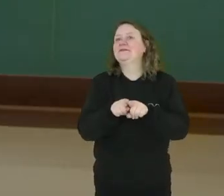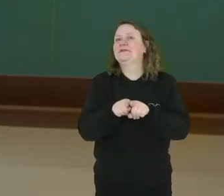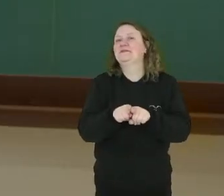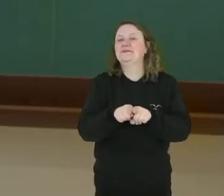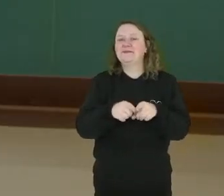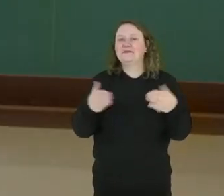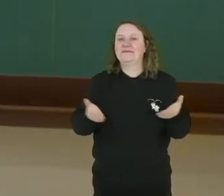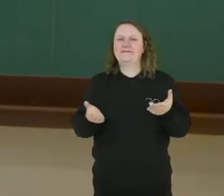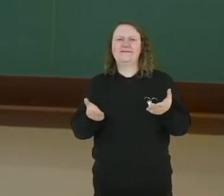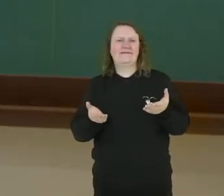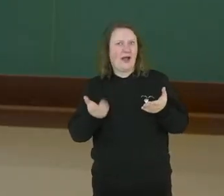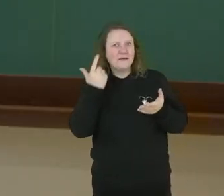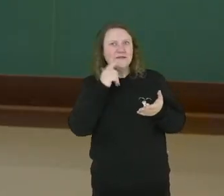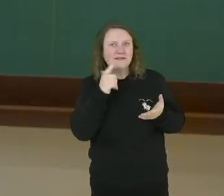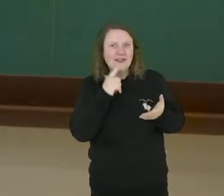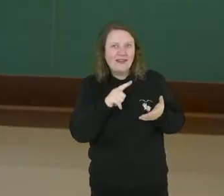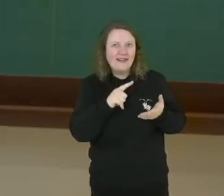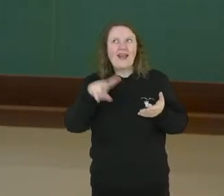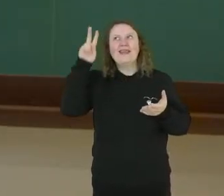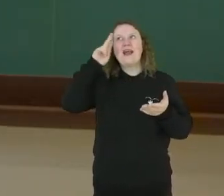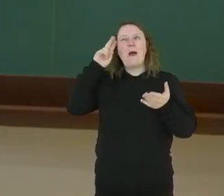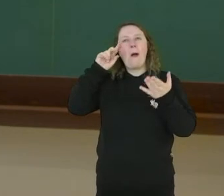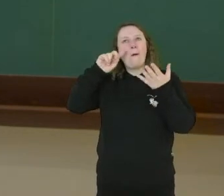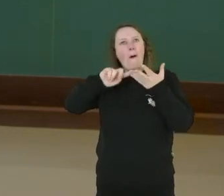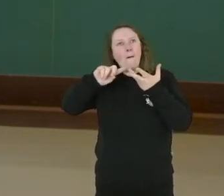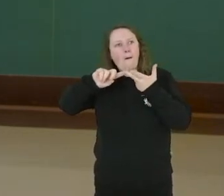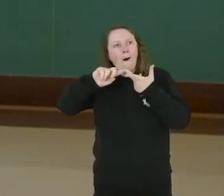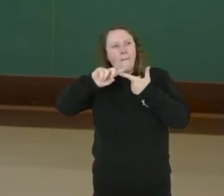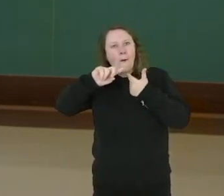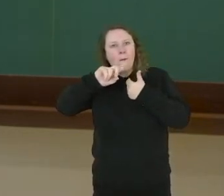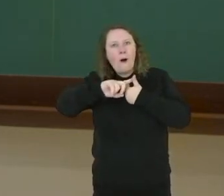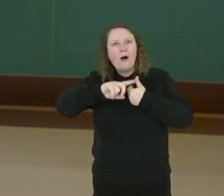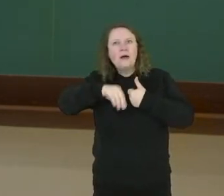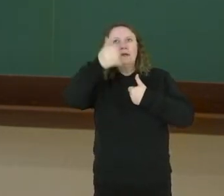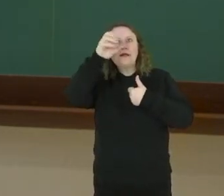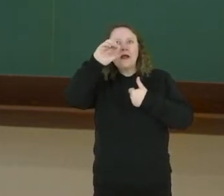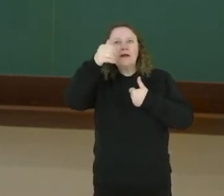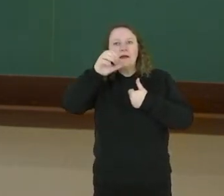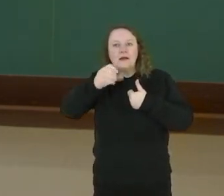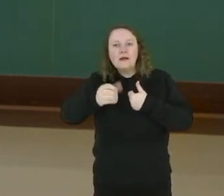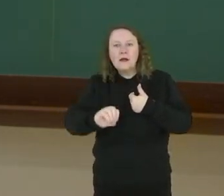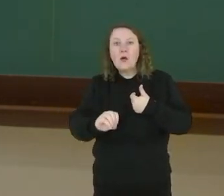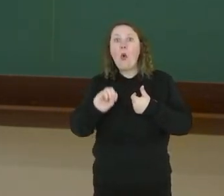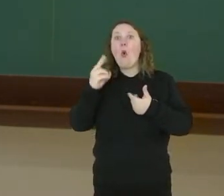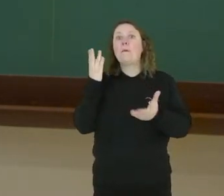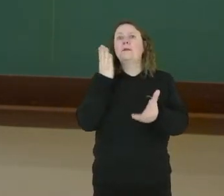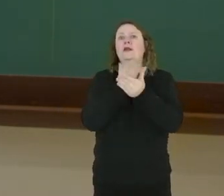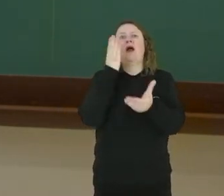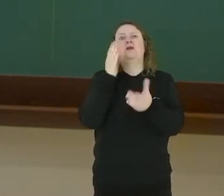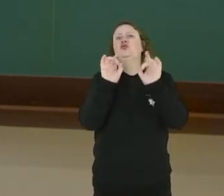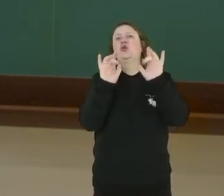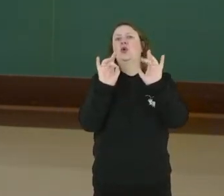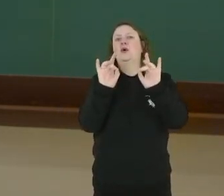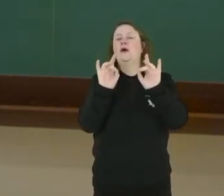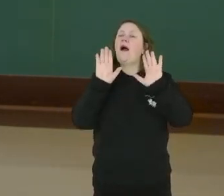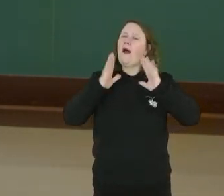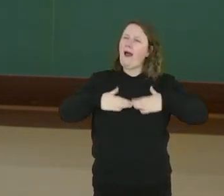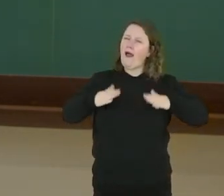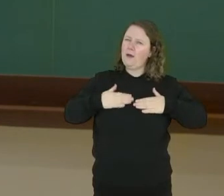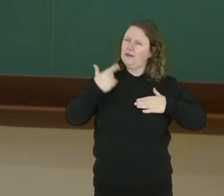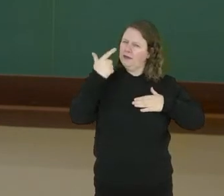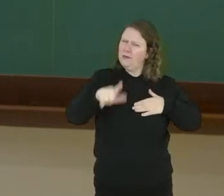Voltamos! E aí, conseguiram? Lembraram? Conseguiram fazer a lista toda ou metade da lista? Vamos lá, eu deixo para vocês aí para